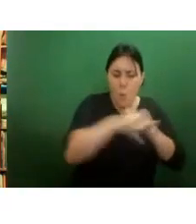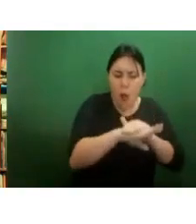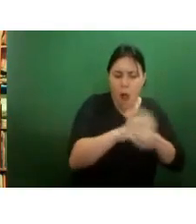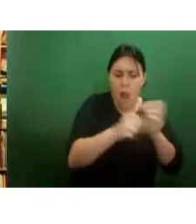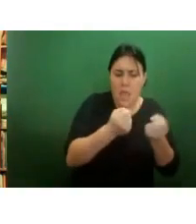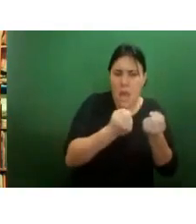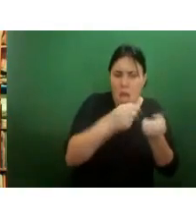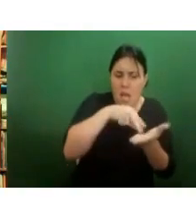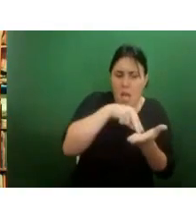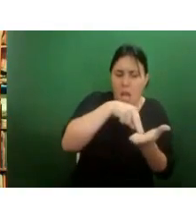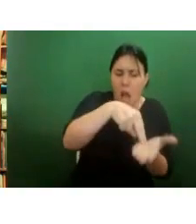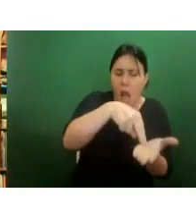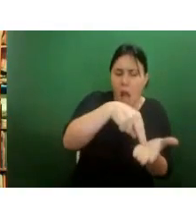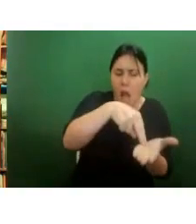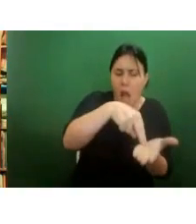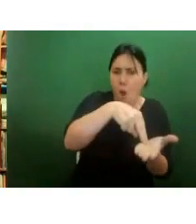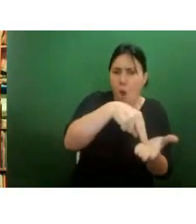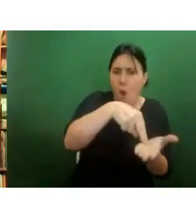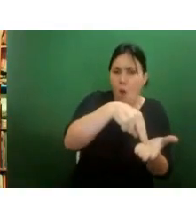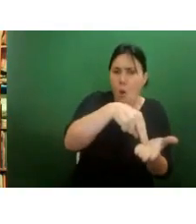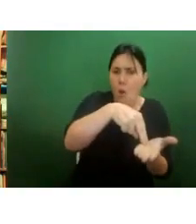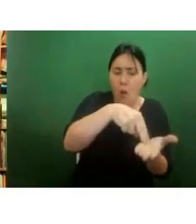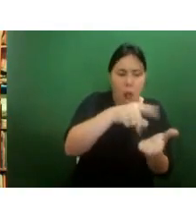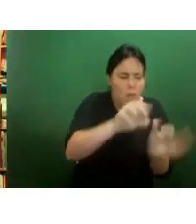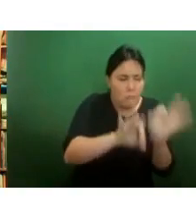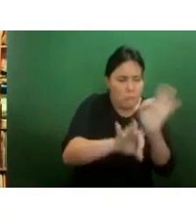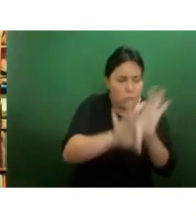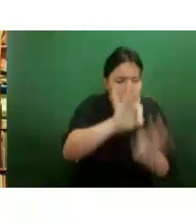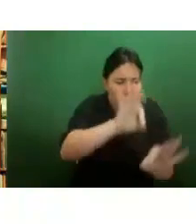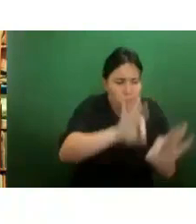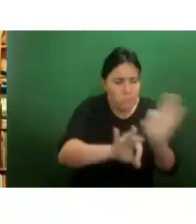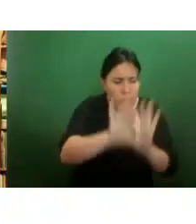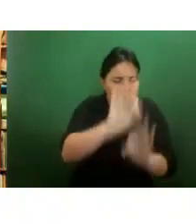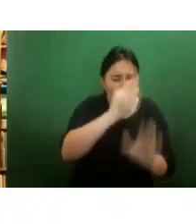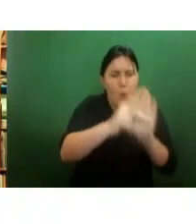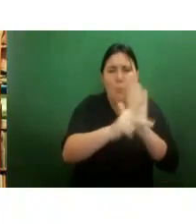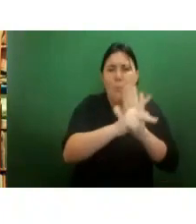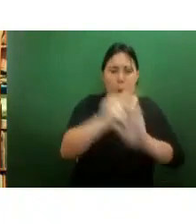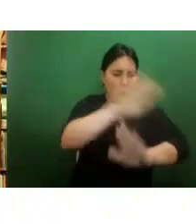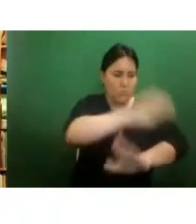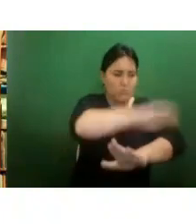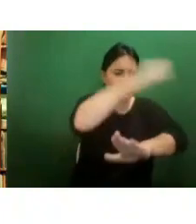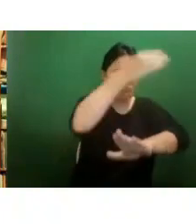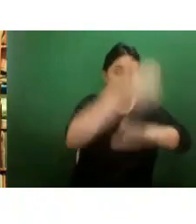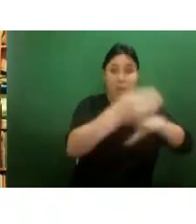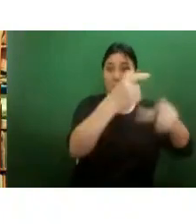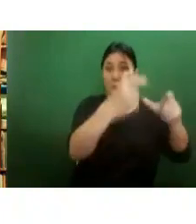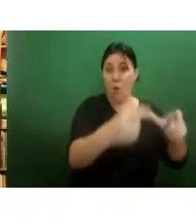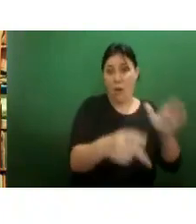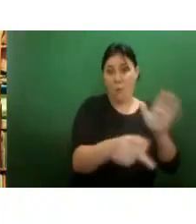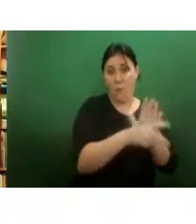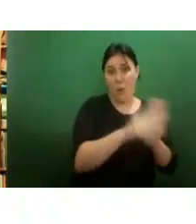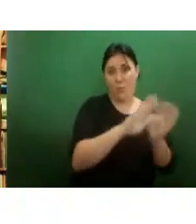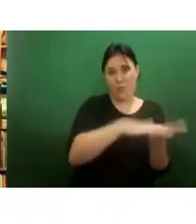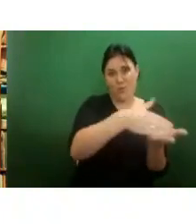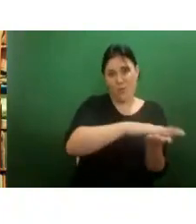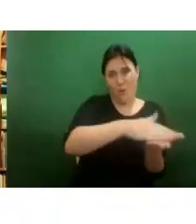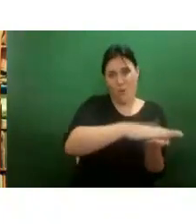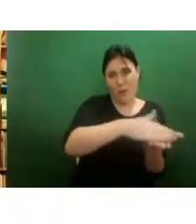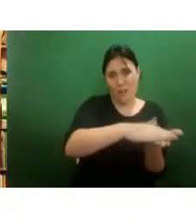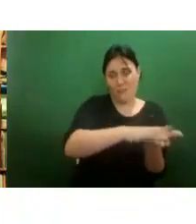maravilhosos, e eles terminam de ser montados lá no próprio pátio do sambódromo, né? Então a gente